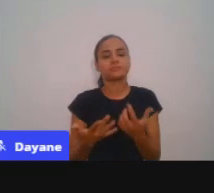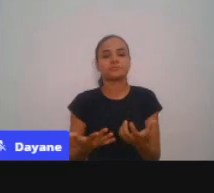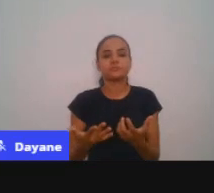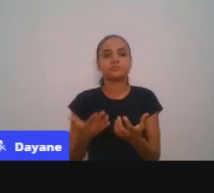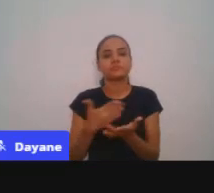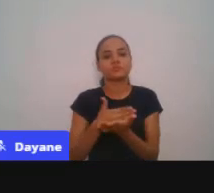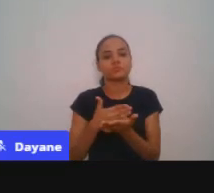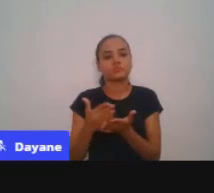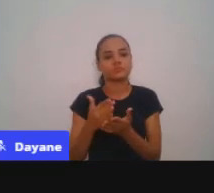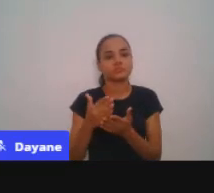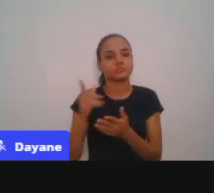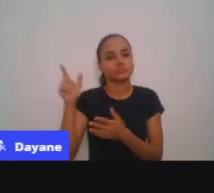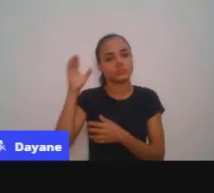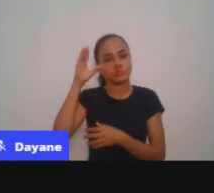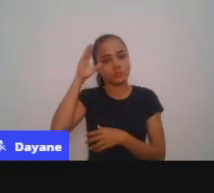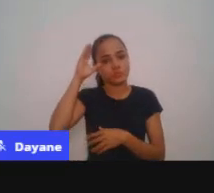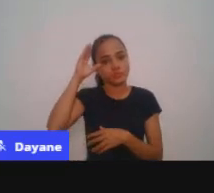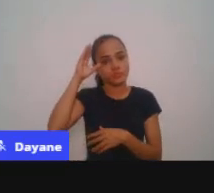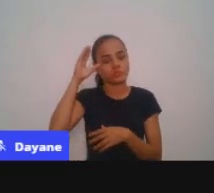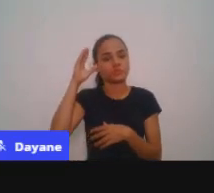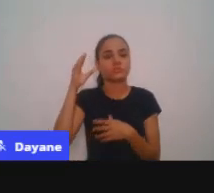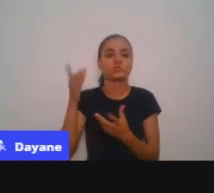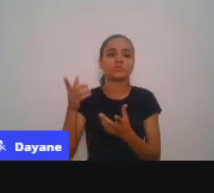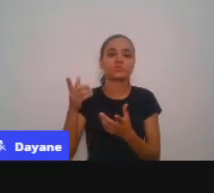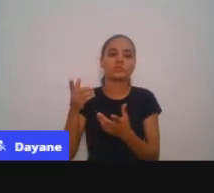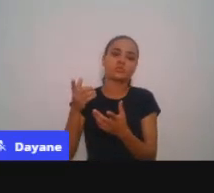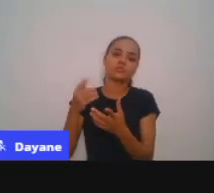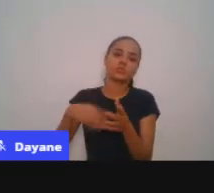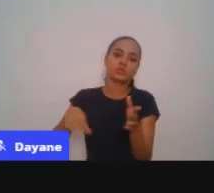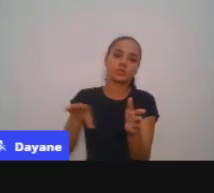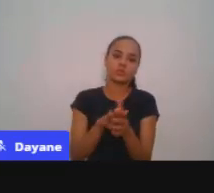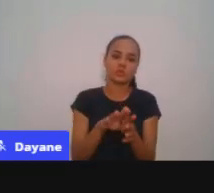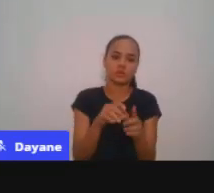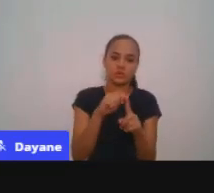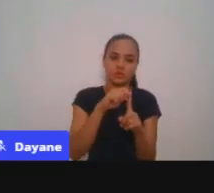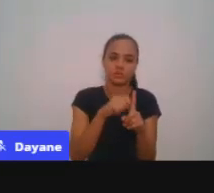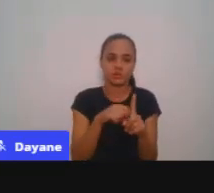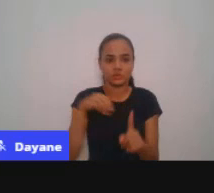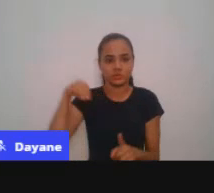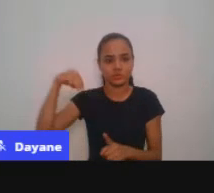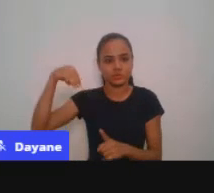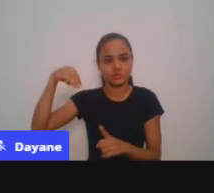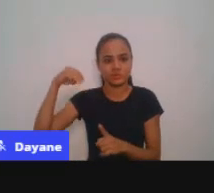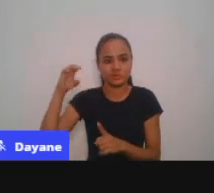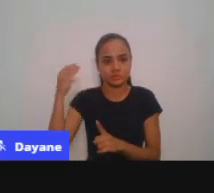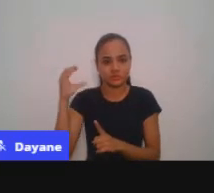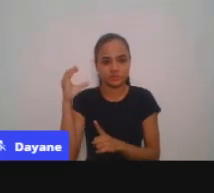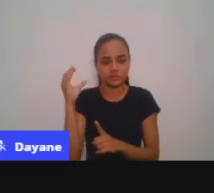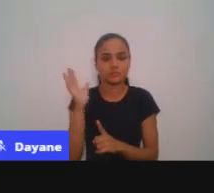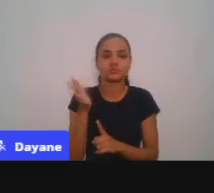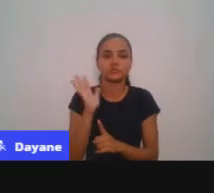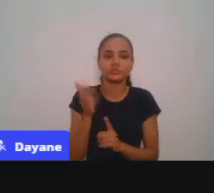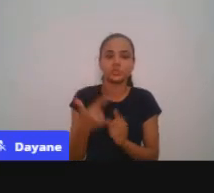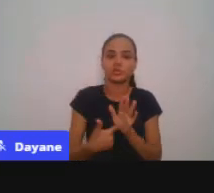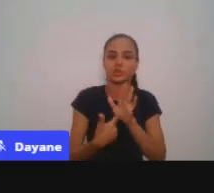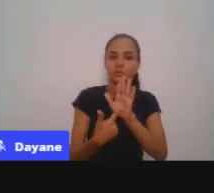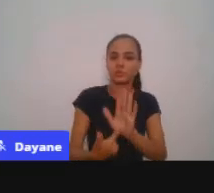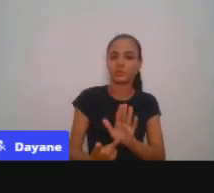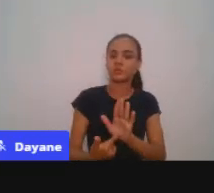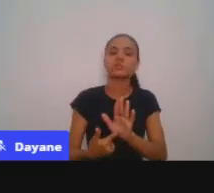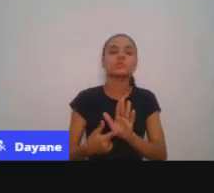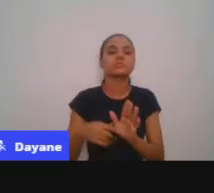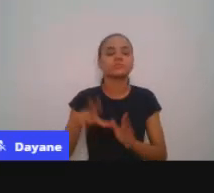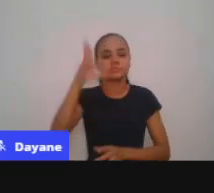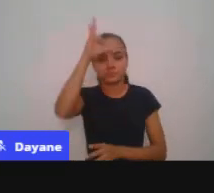China, mas que quando chegou no mês de março, ele já estava dando a sua cara aqui no nosso município, em